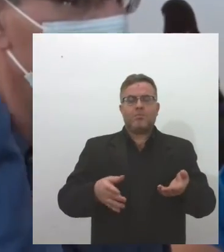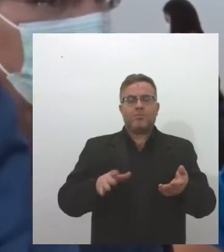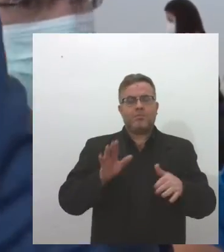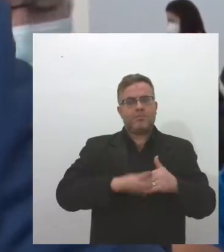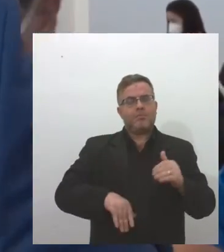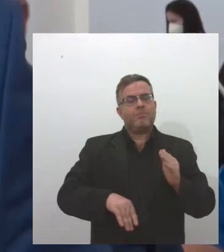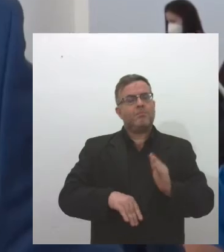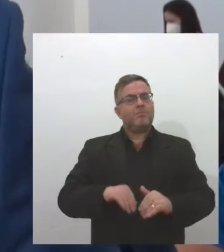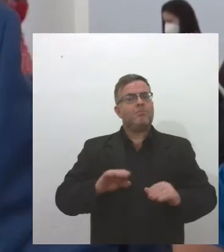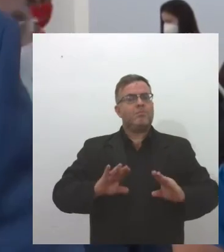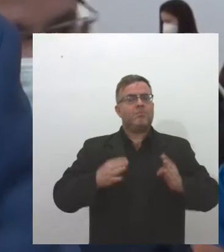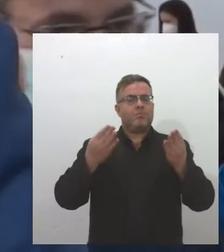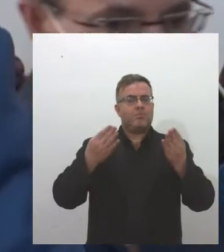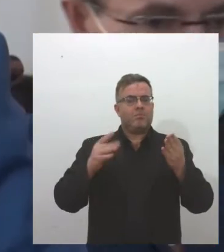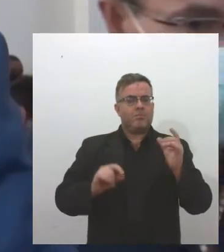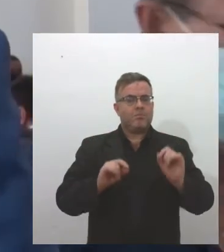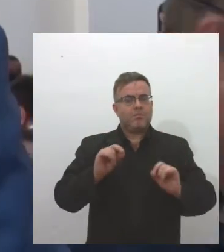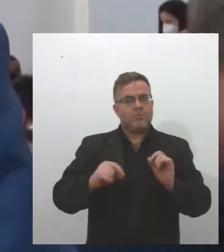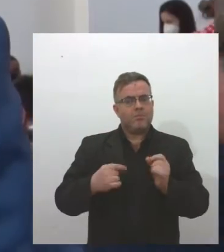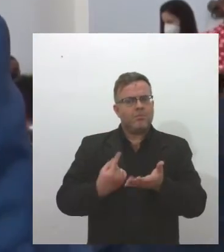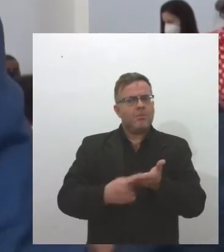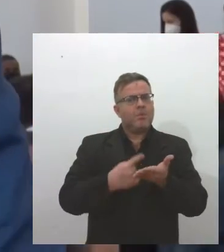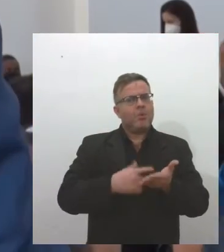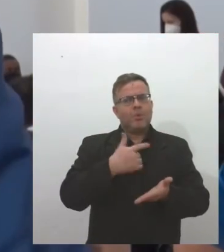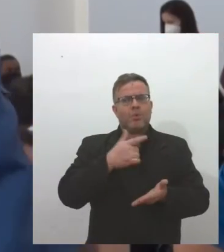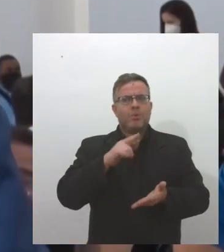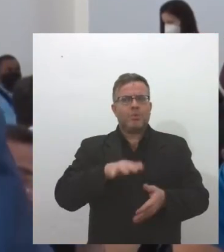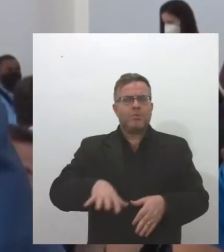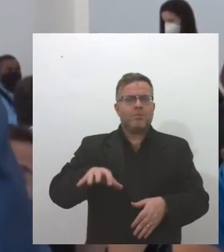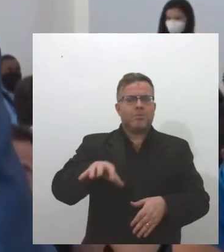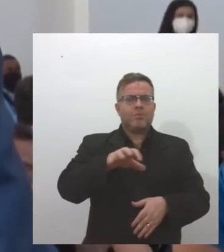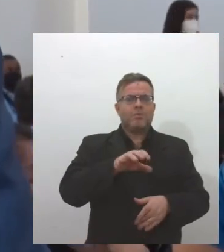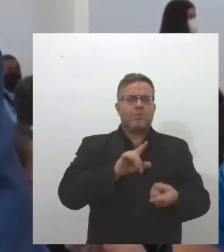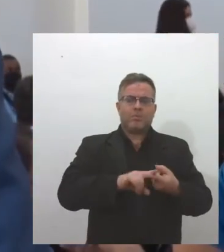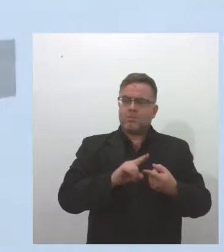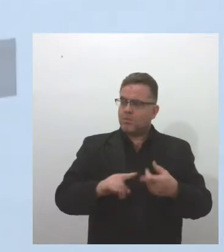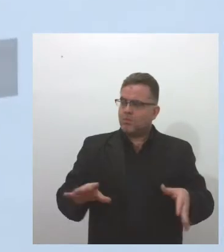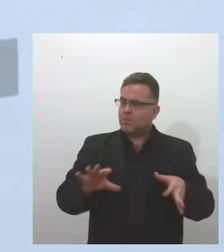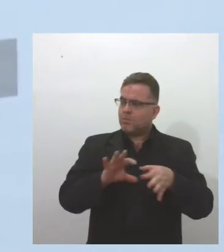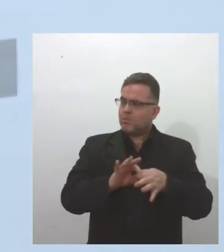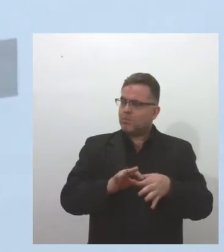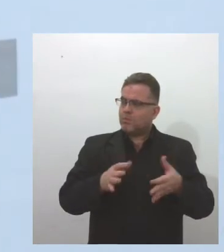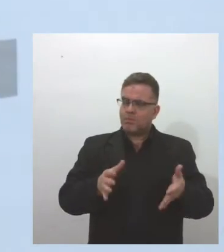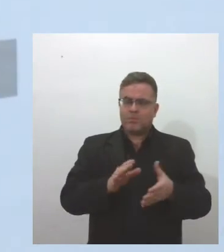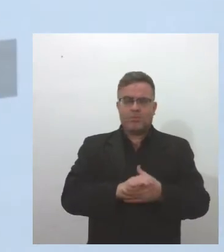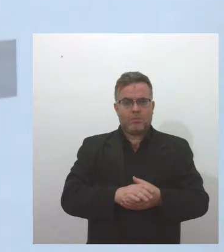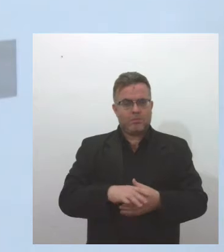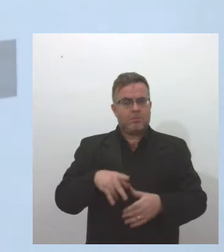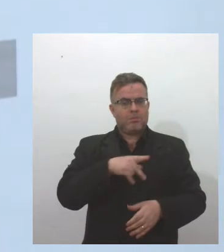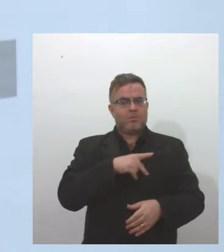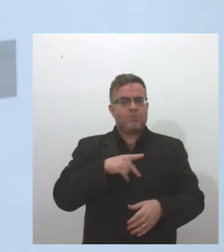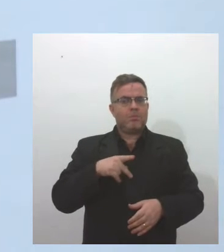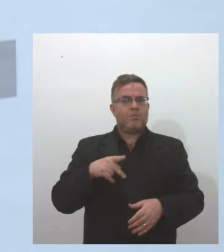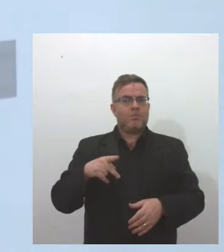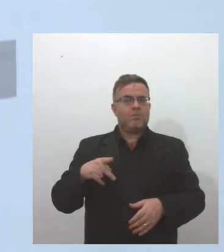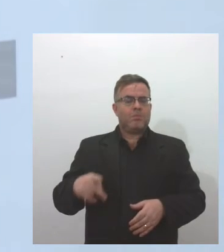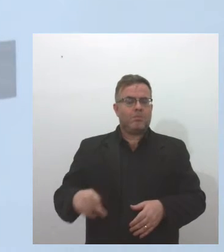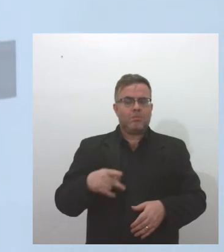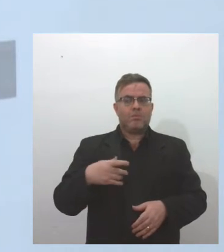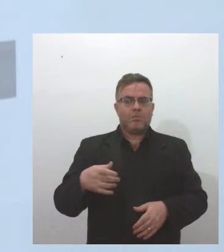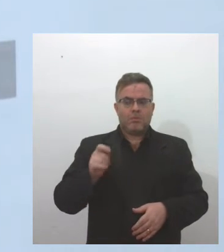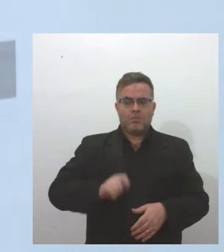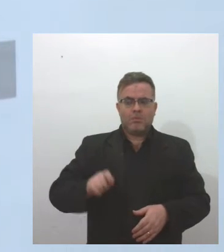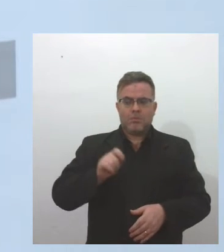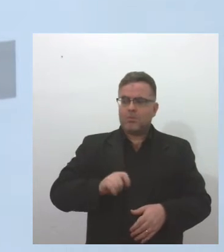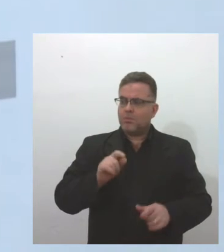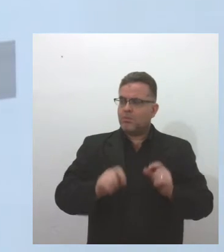pujança e força também a uma série de outros setores que estão diretamente ligados a este. O presidente nacional da ABRAP disse que o planejamento